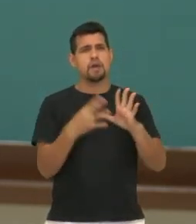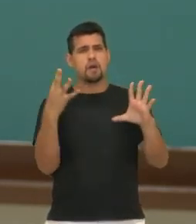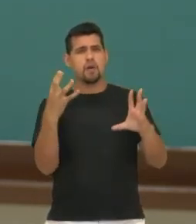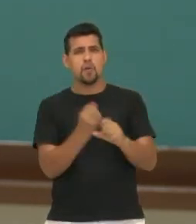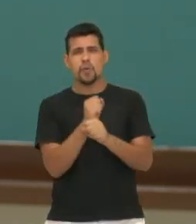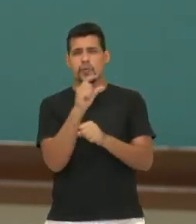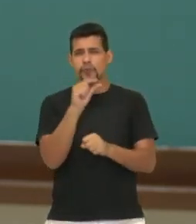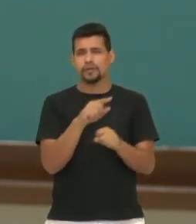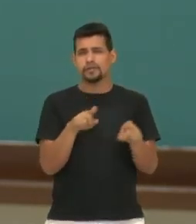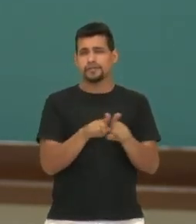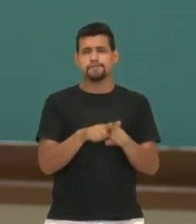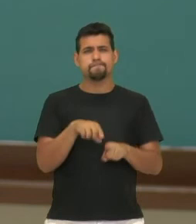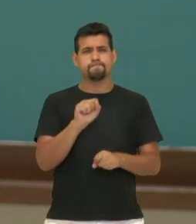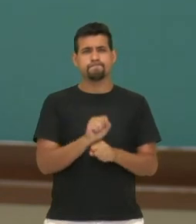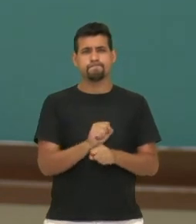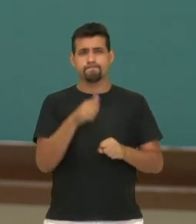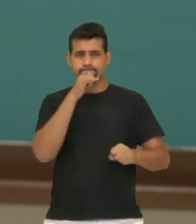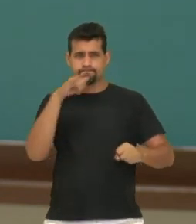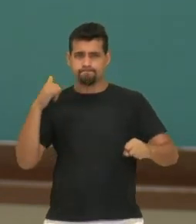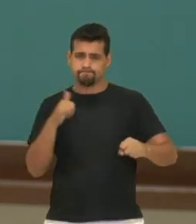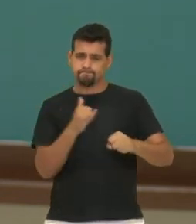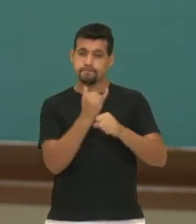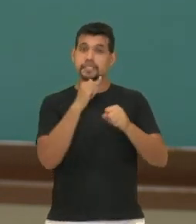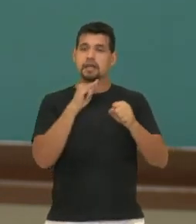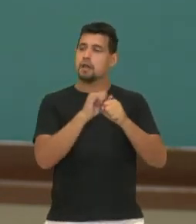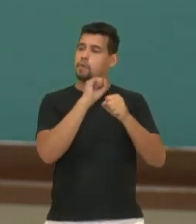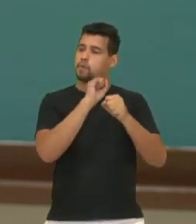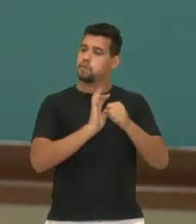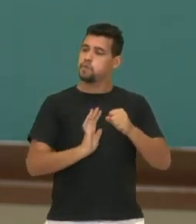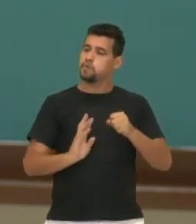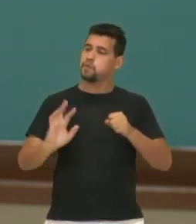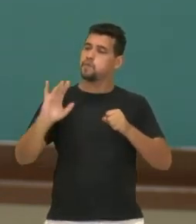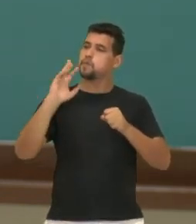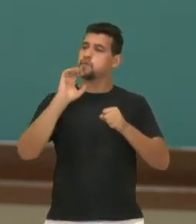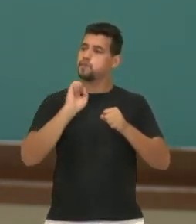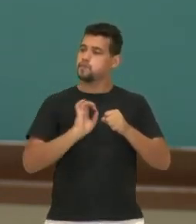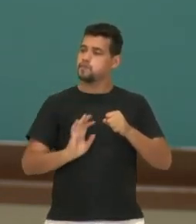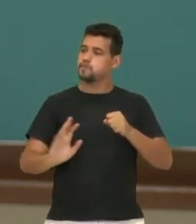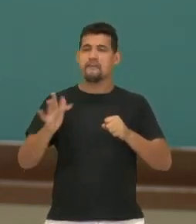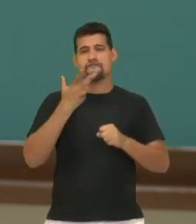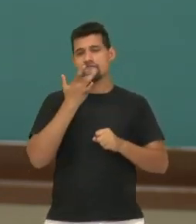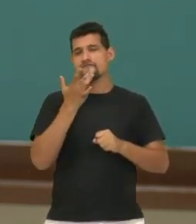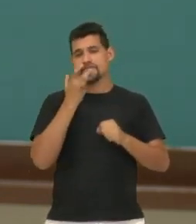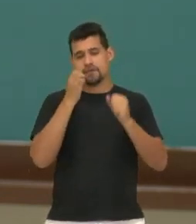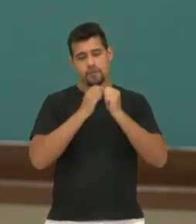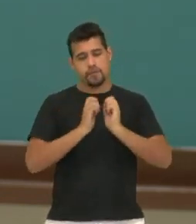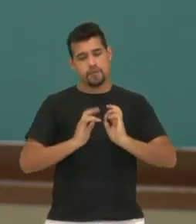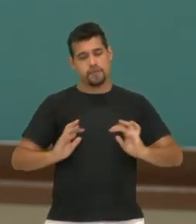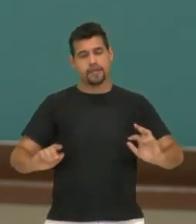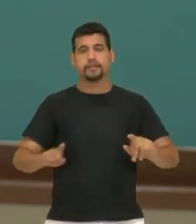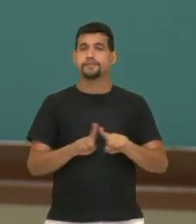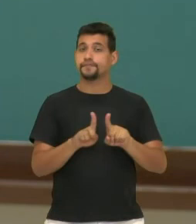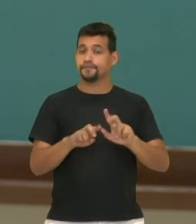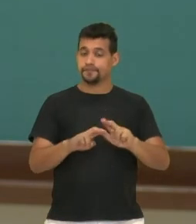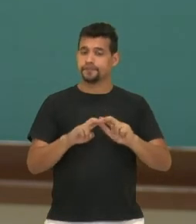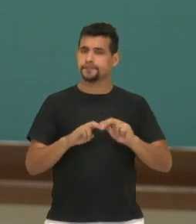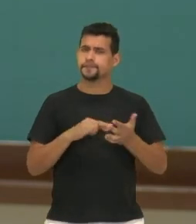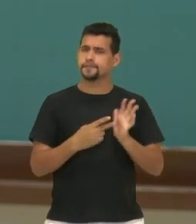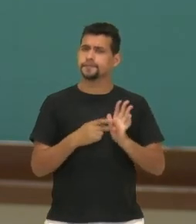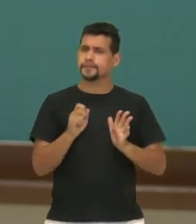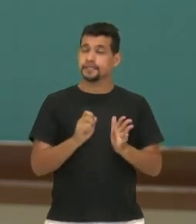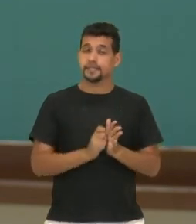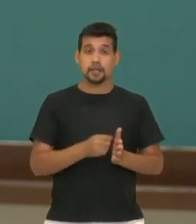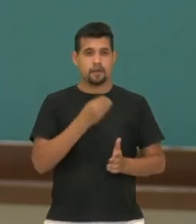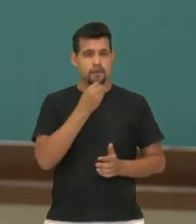pouca energia. O elétron vem, bate e ela consegue liberar com maior facilidade, tá? Então, isso deu ao